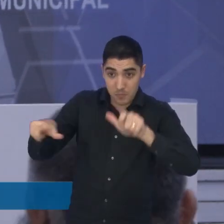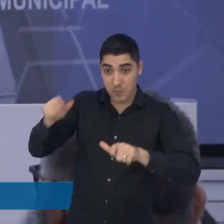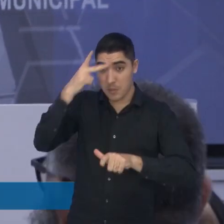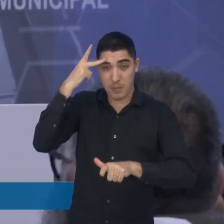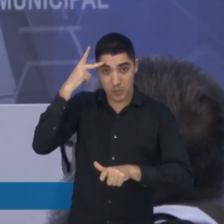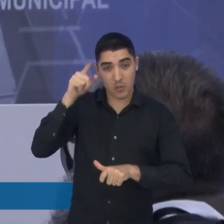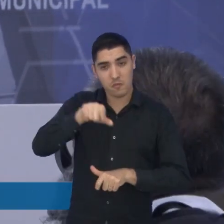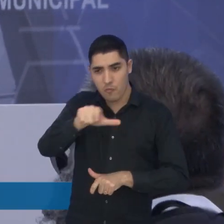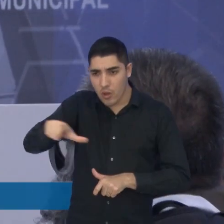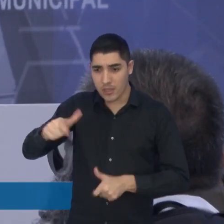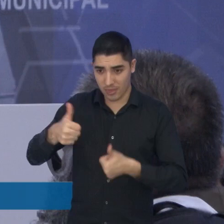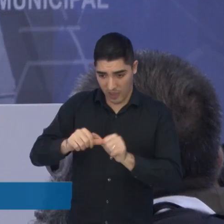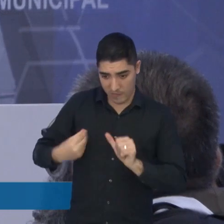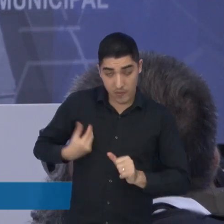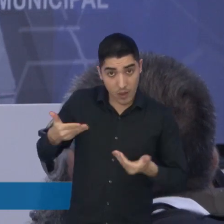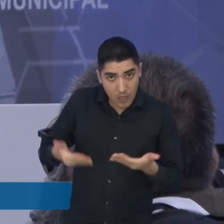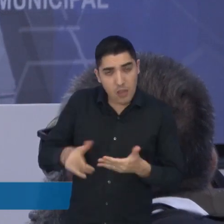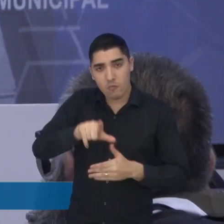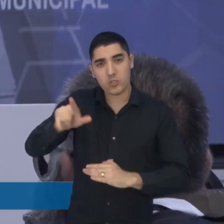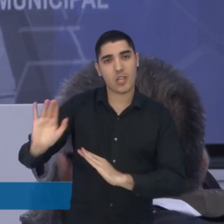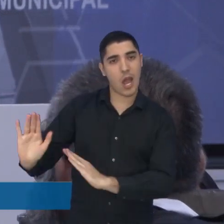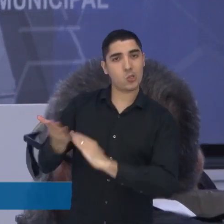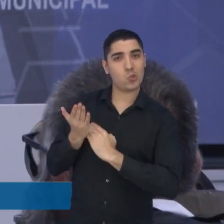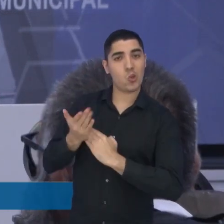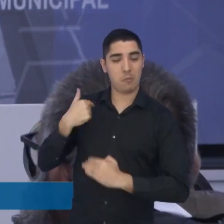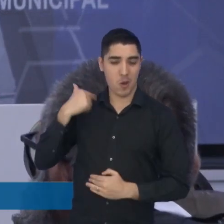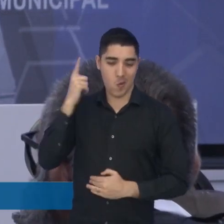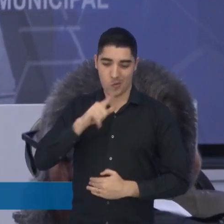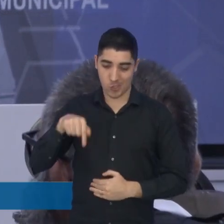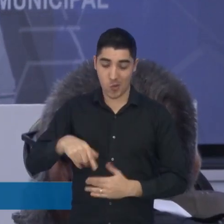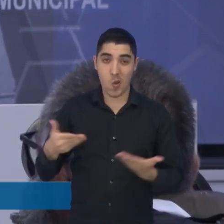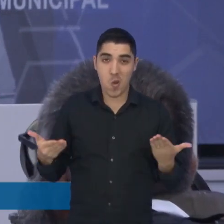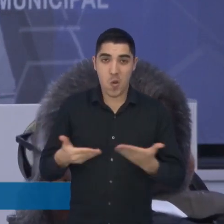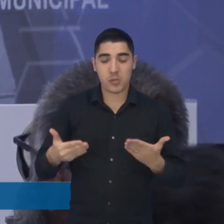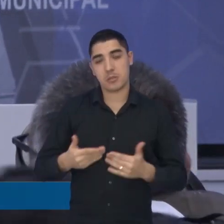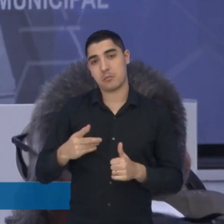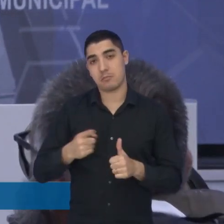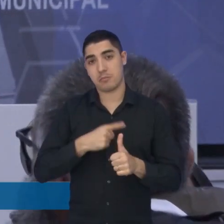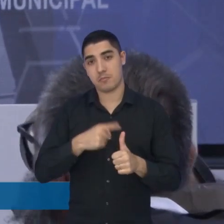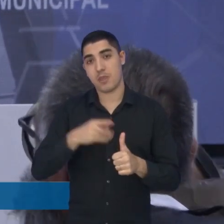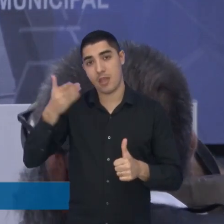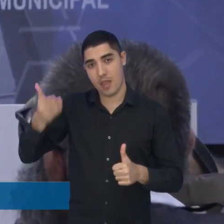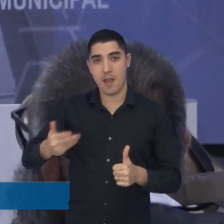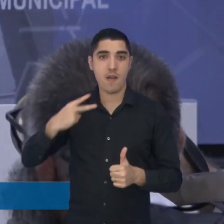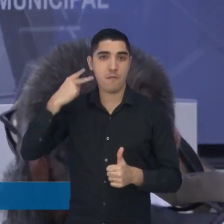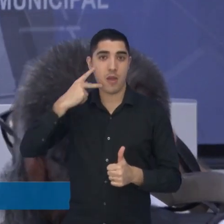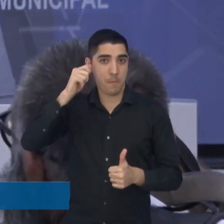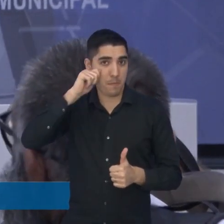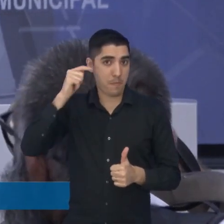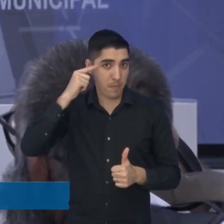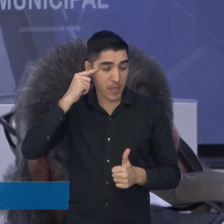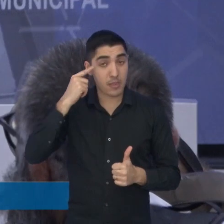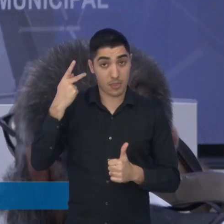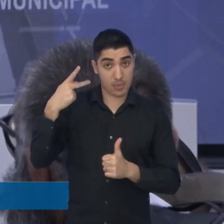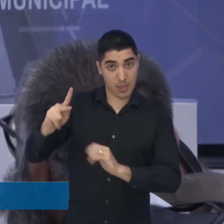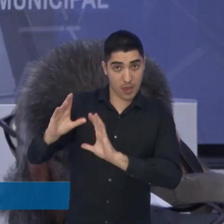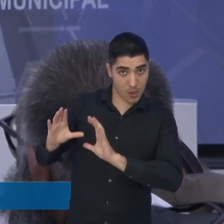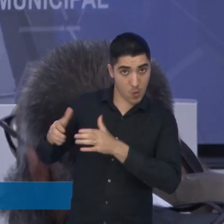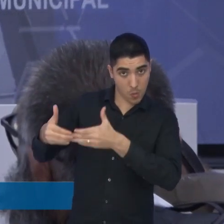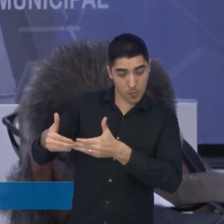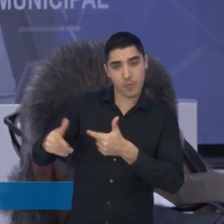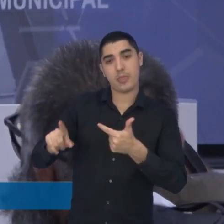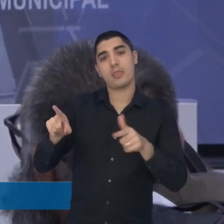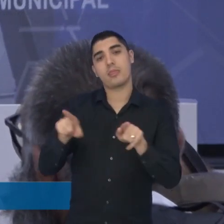alguma forma para que essa homenagem fosse realizada. Começando pela vereadora Amélia Naomi, sua equipe, e a